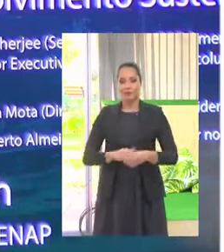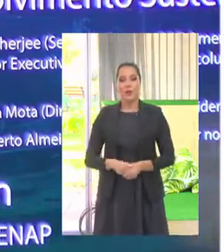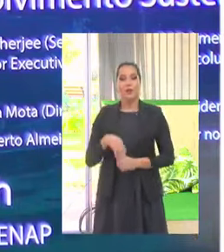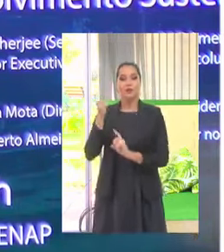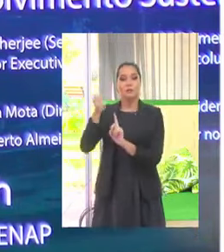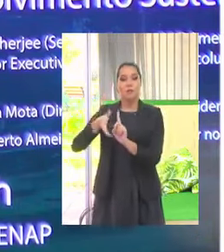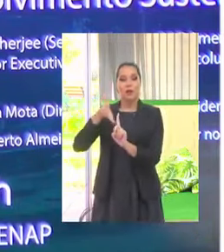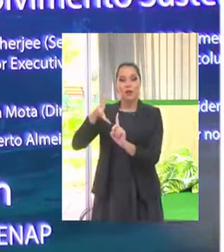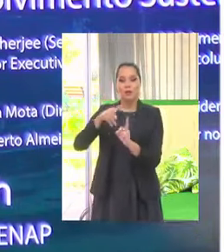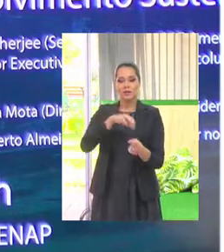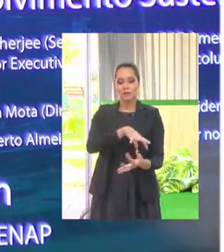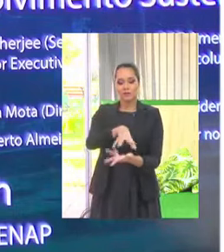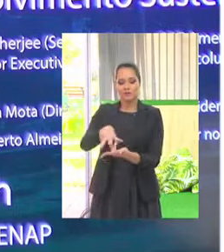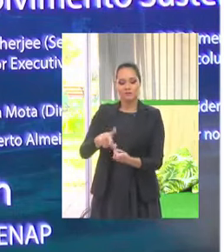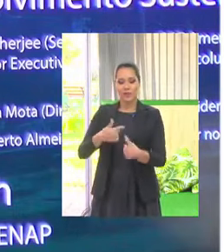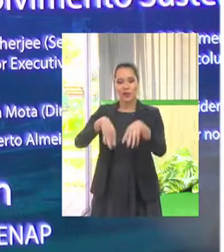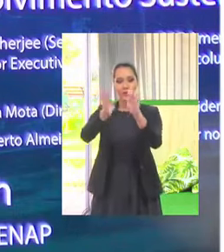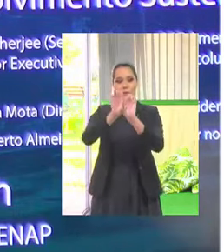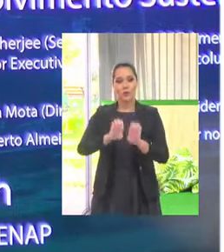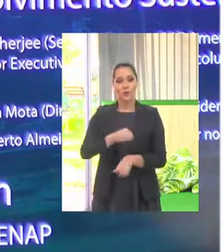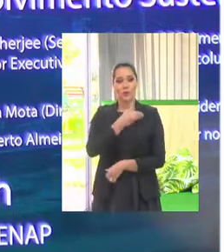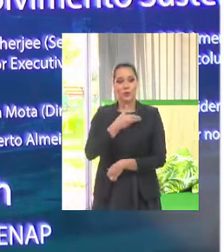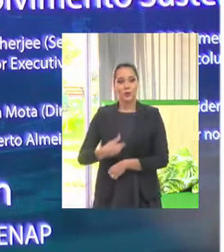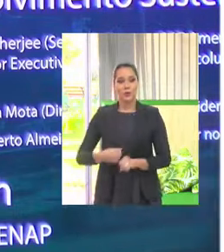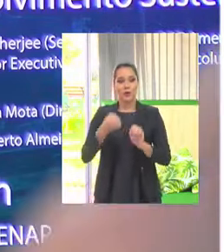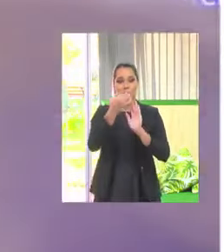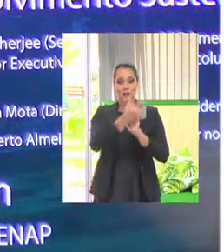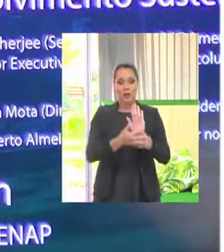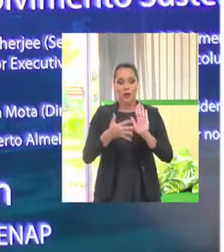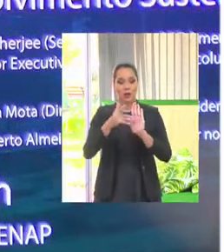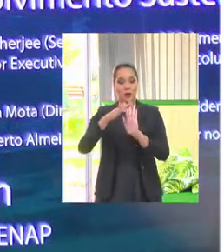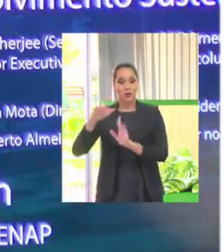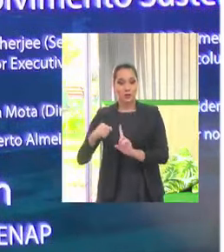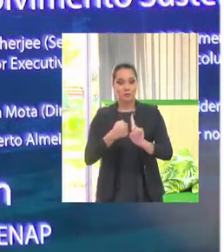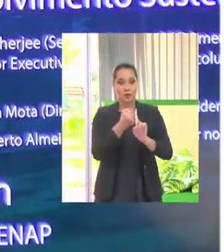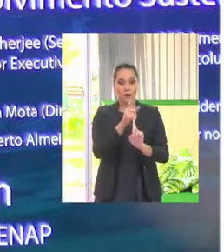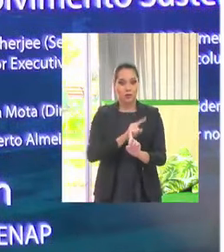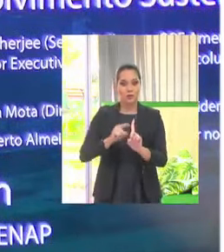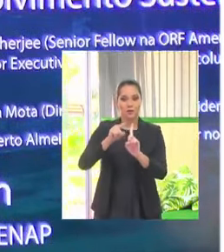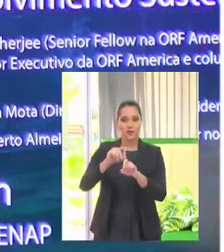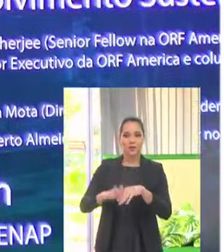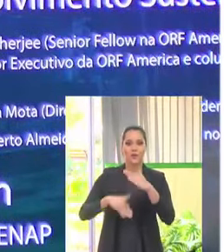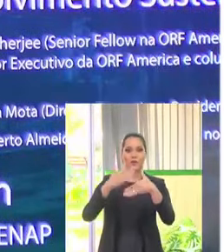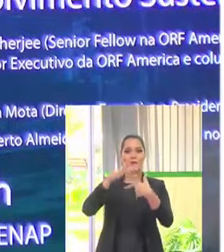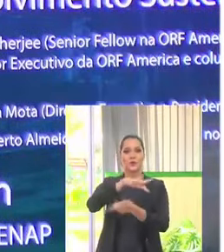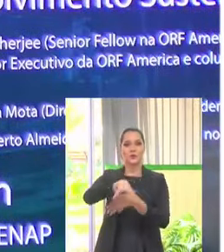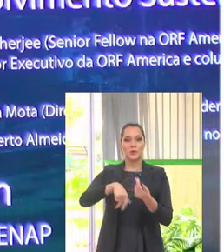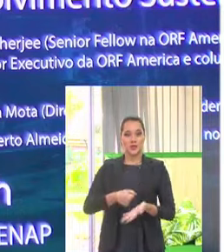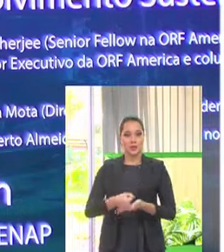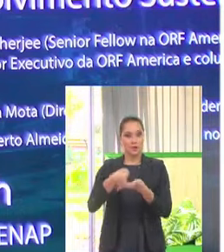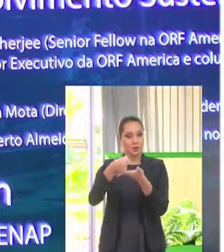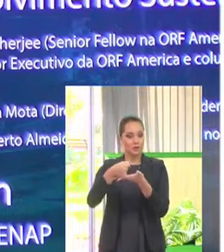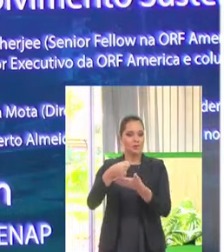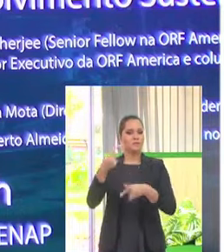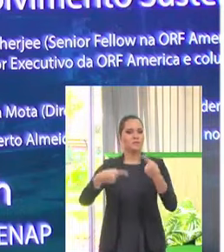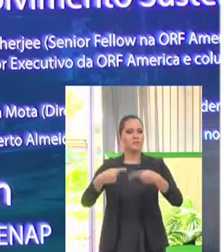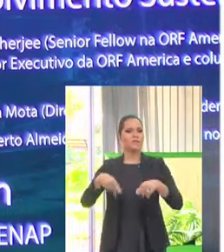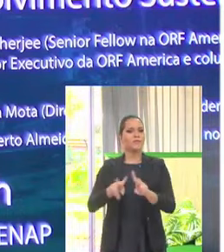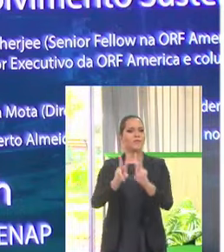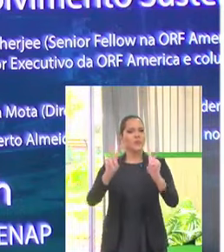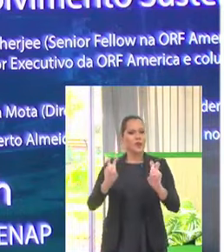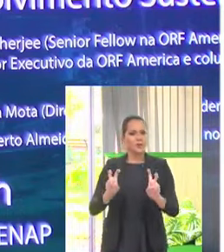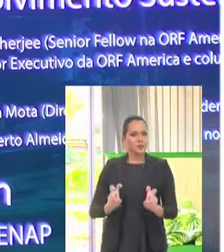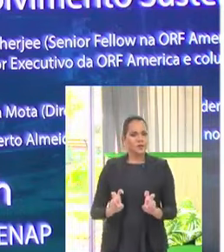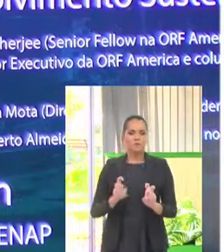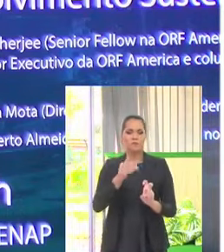palestra internacional Infraestrutura Pública Digital e seus impactos nos Objetivos de Desenvolvimento Sustentável debaterá a respeito de